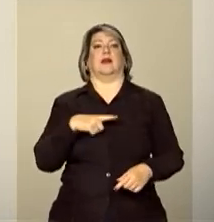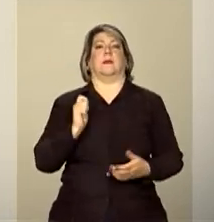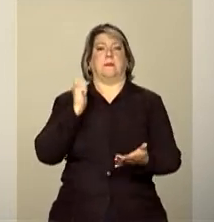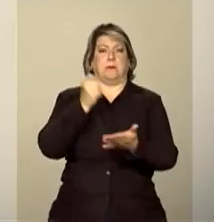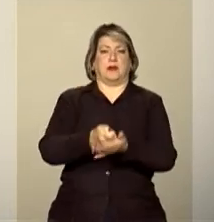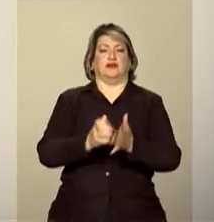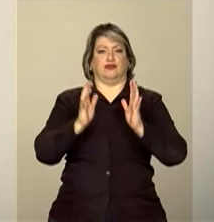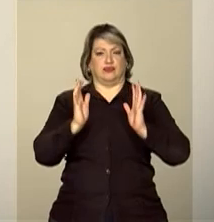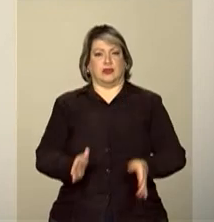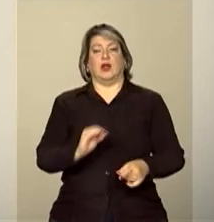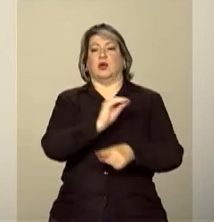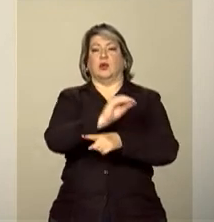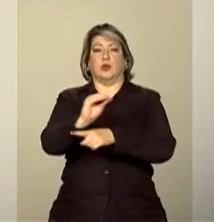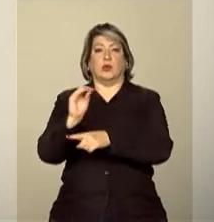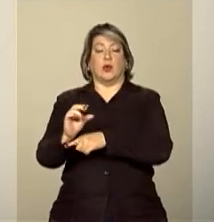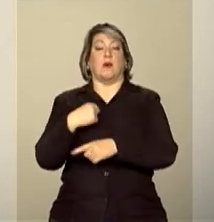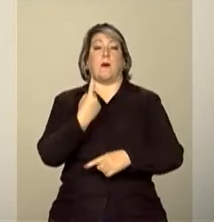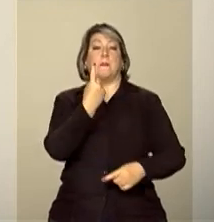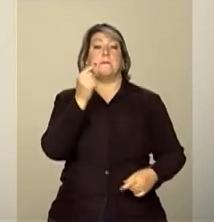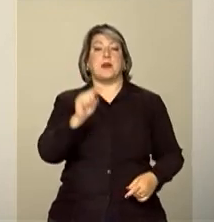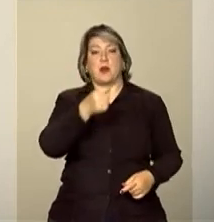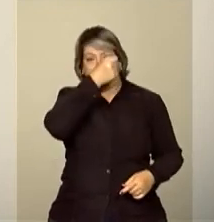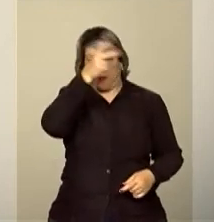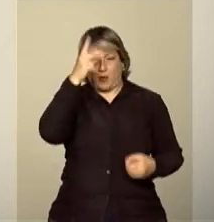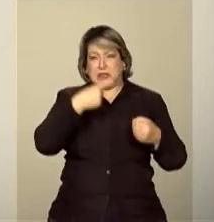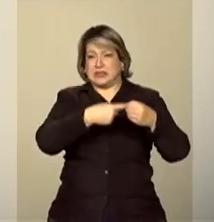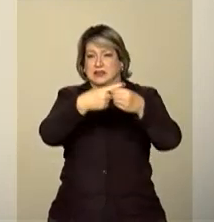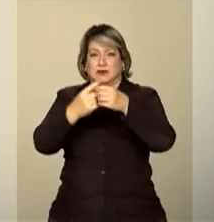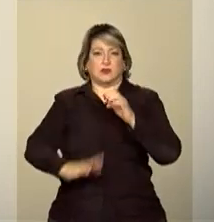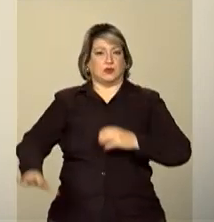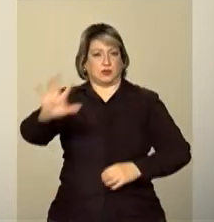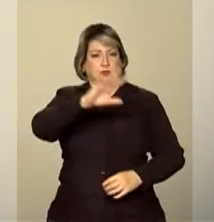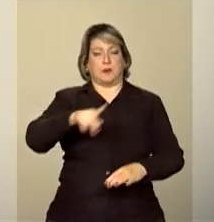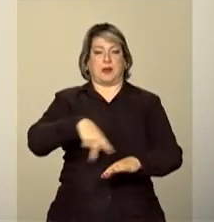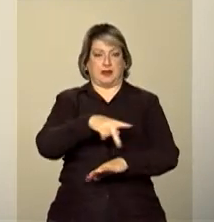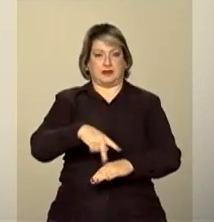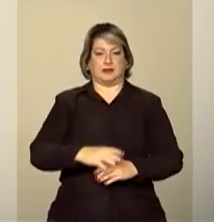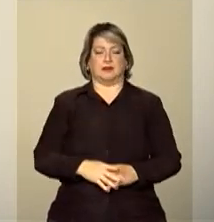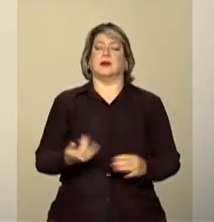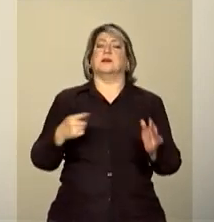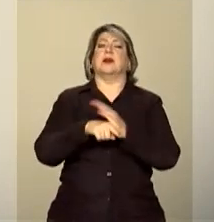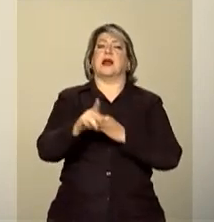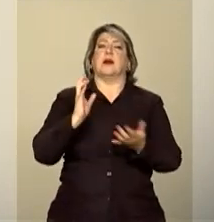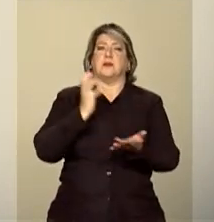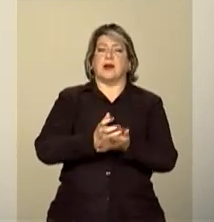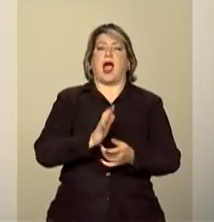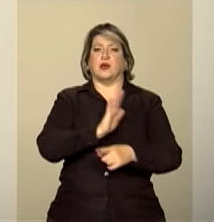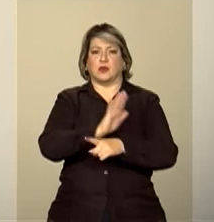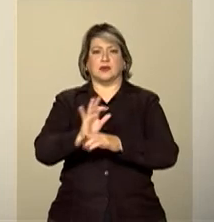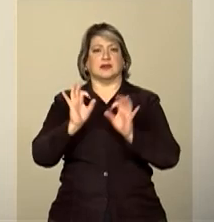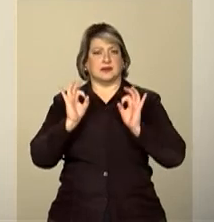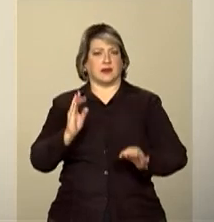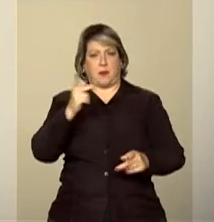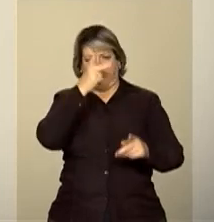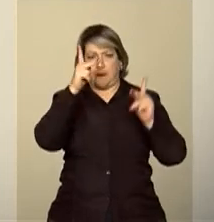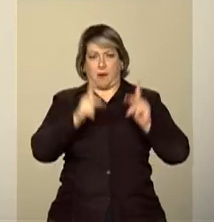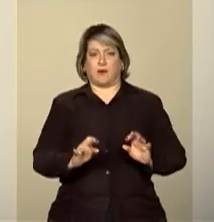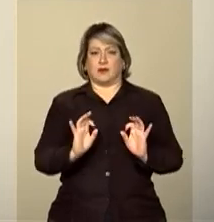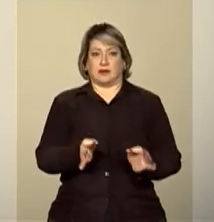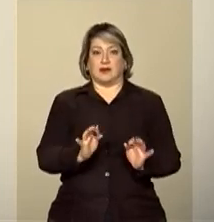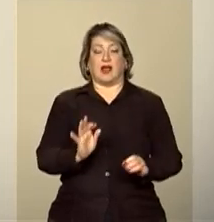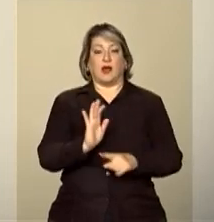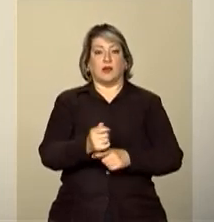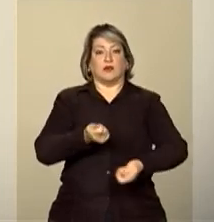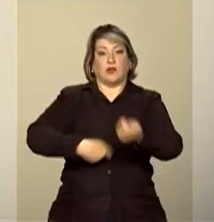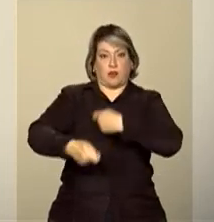para a população de 1.000 municípios do nosso país essas compras do governo beneficiam diretamente a população e